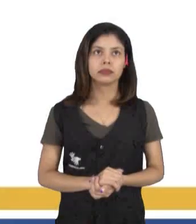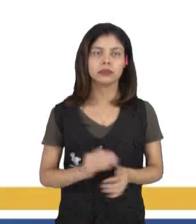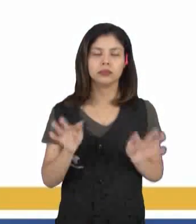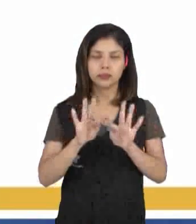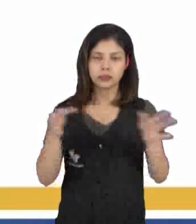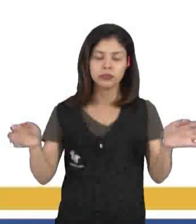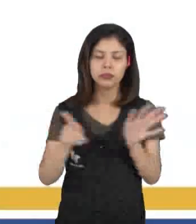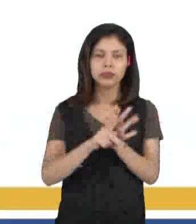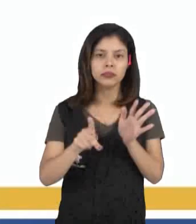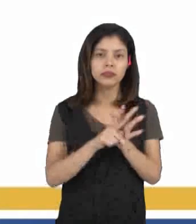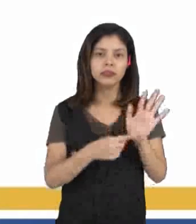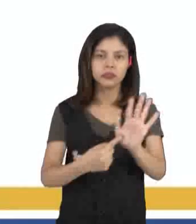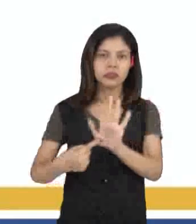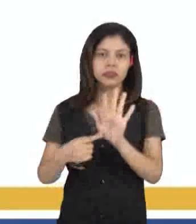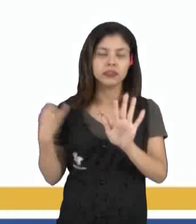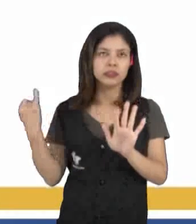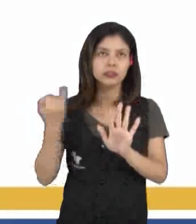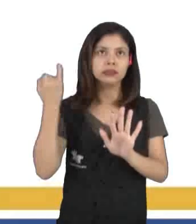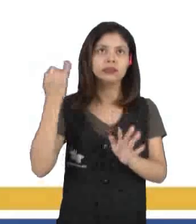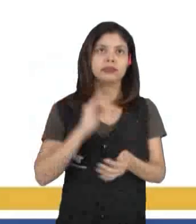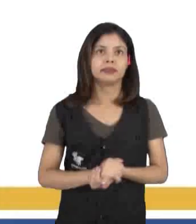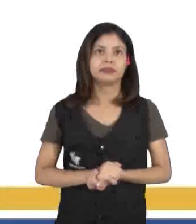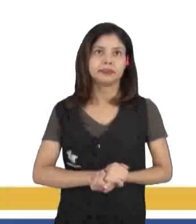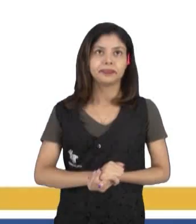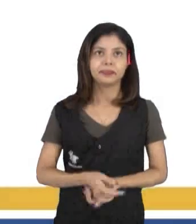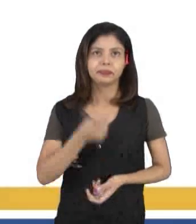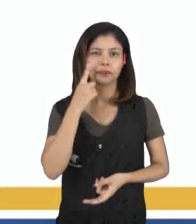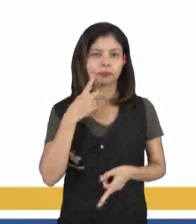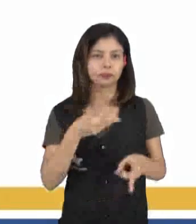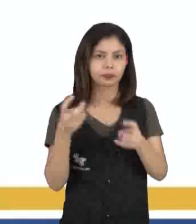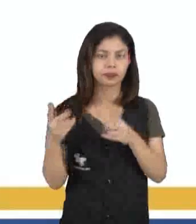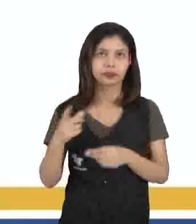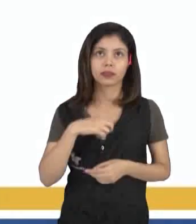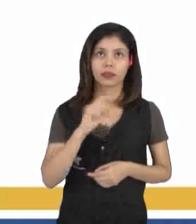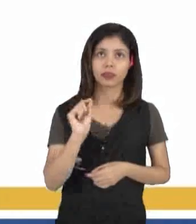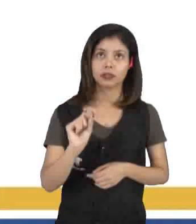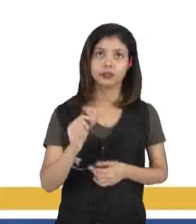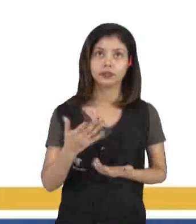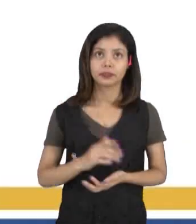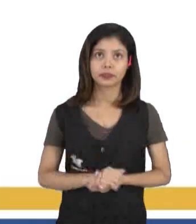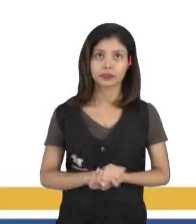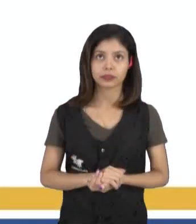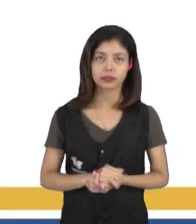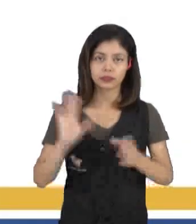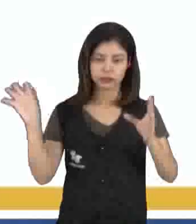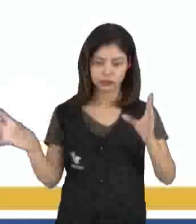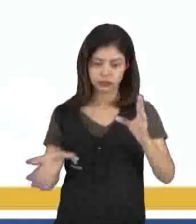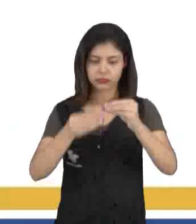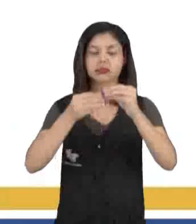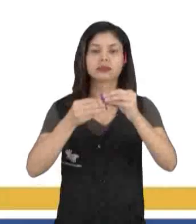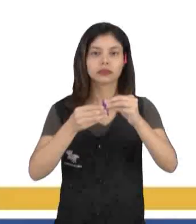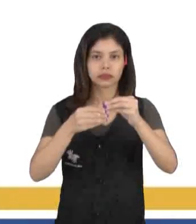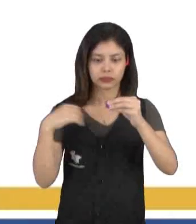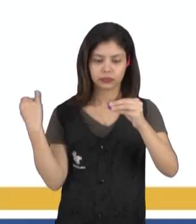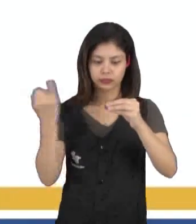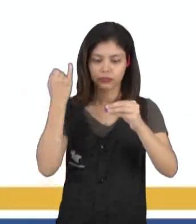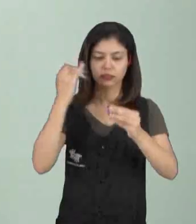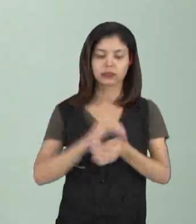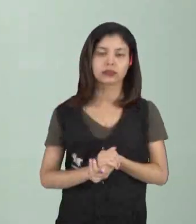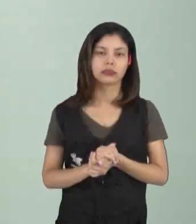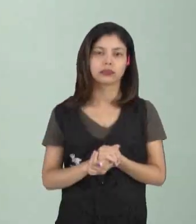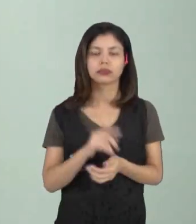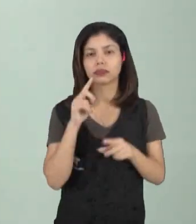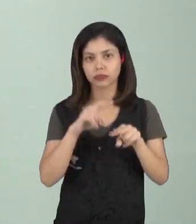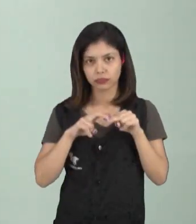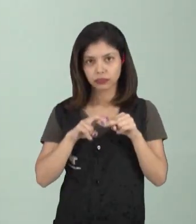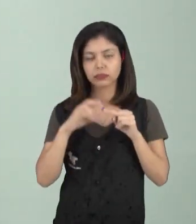do fato referido na oração principal. Então percebem aí que sempre elas vão estar complementando a principal, por isso elas